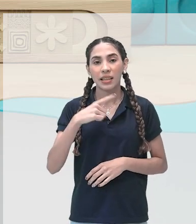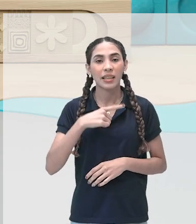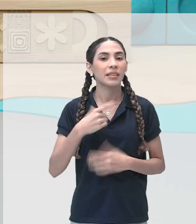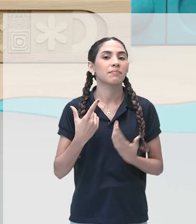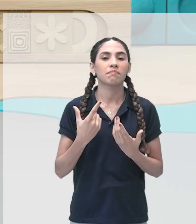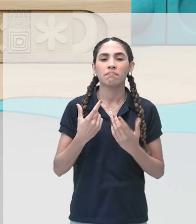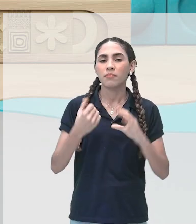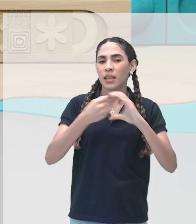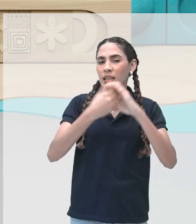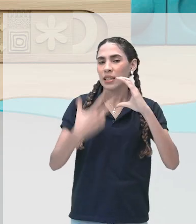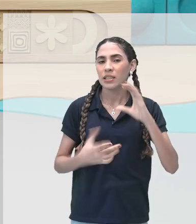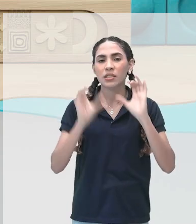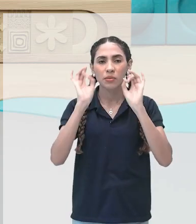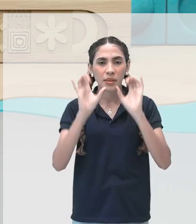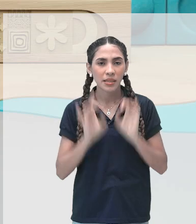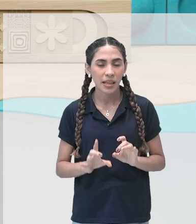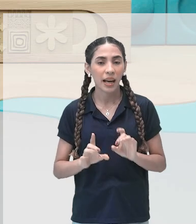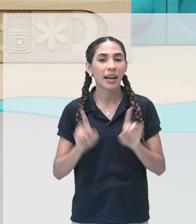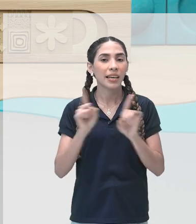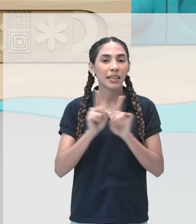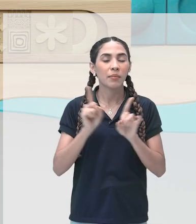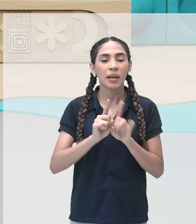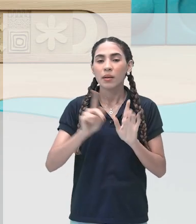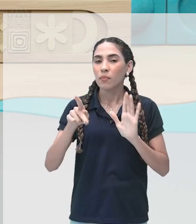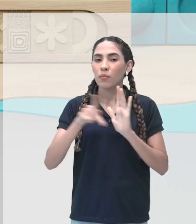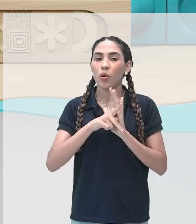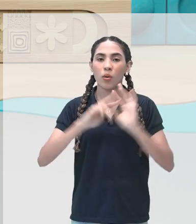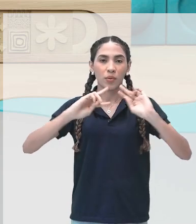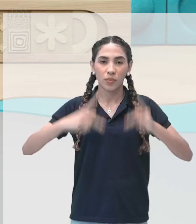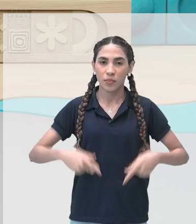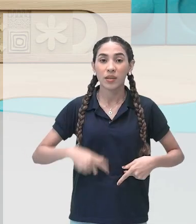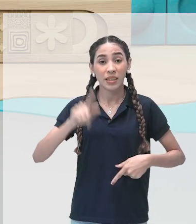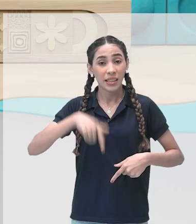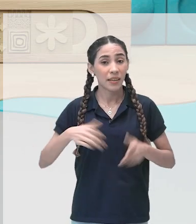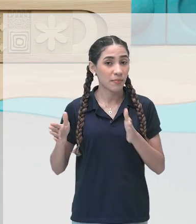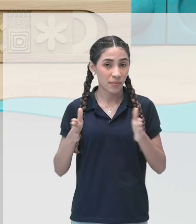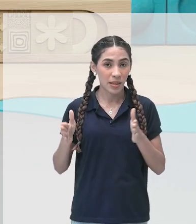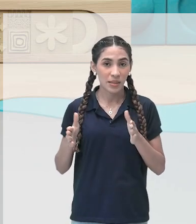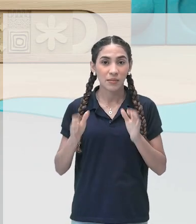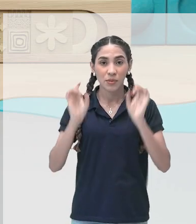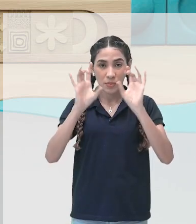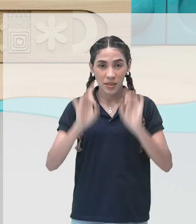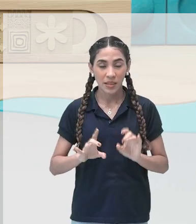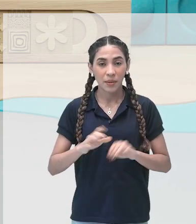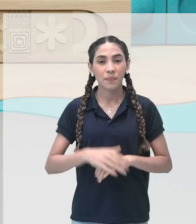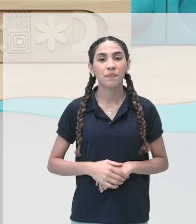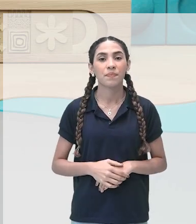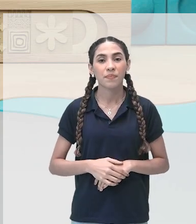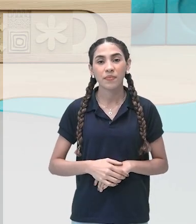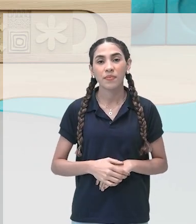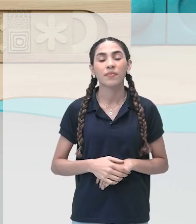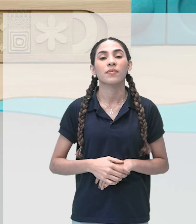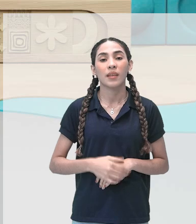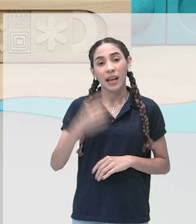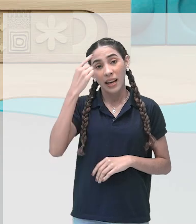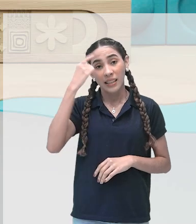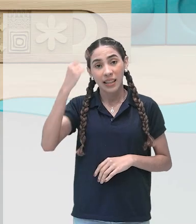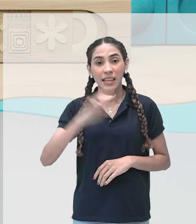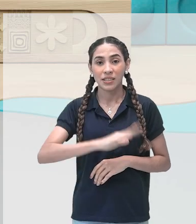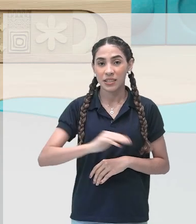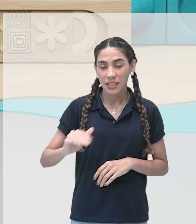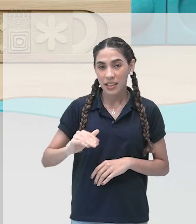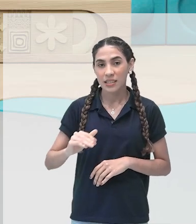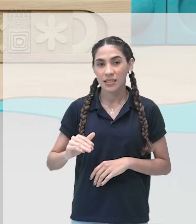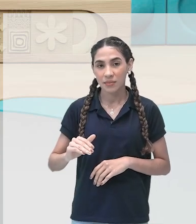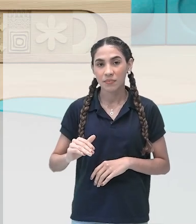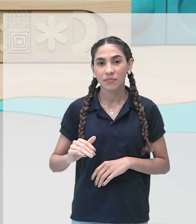próprias necessidades e a forma de ser que é própria desta fase da vida. E assim como a noção de infância, de criança, do que